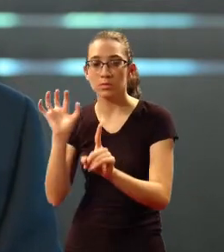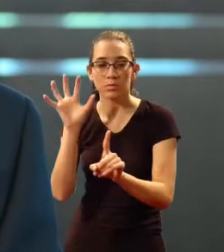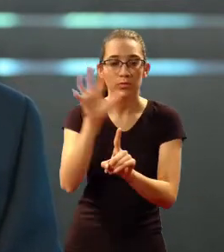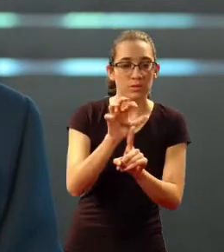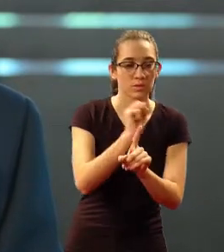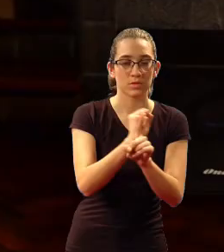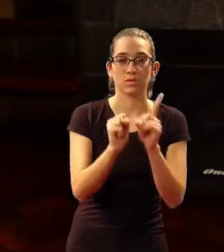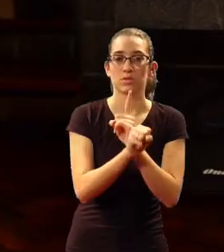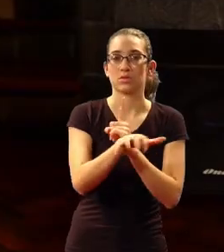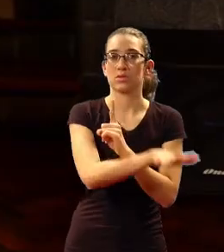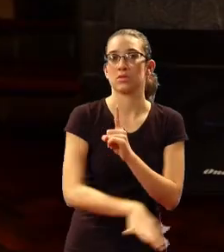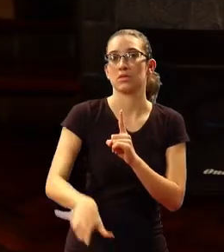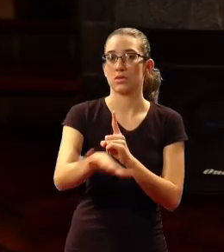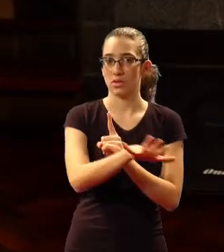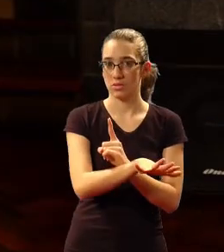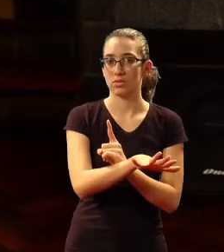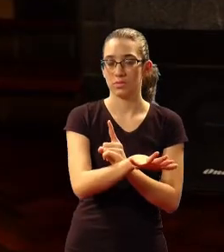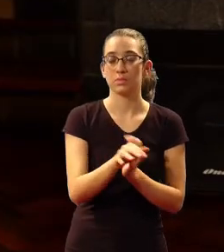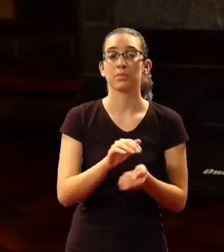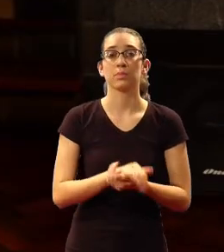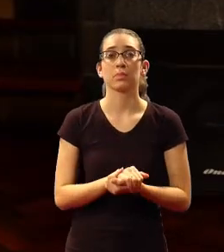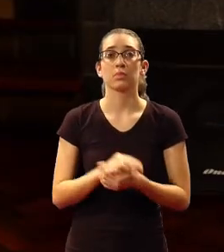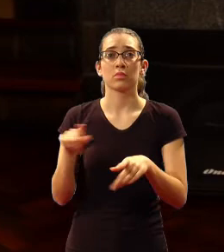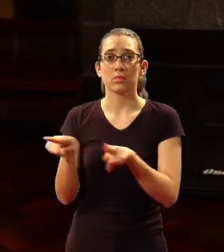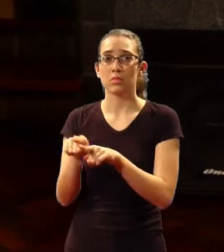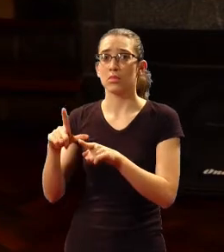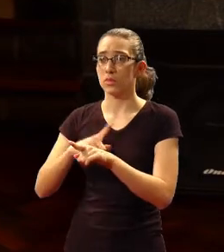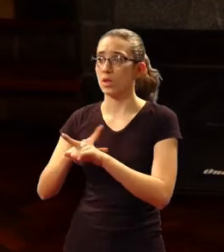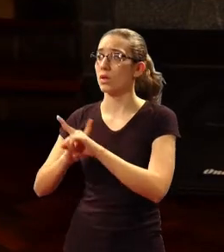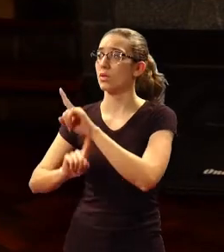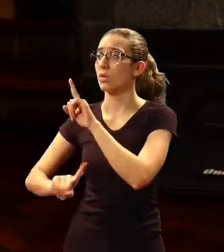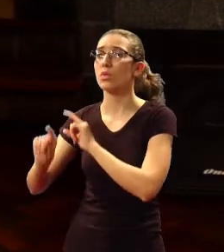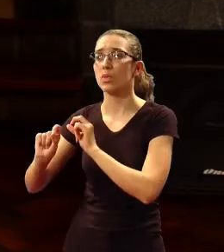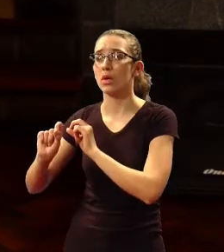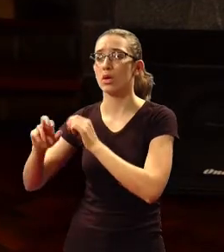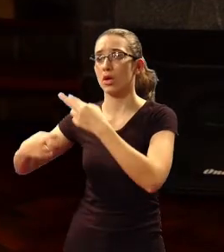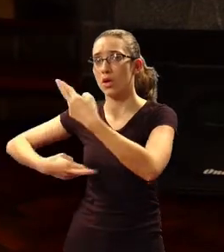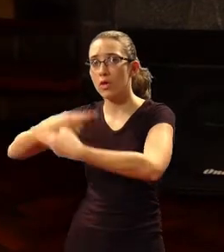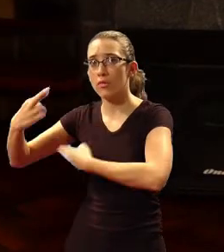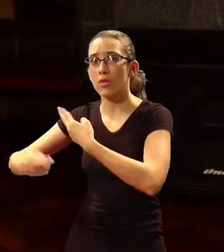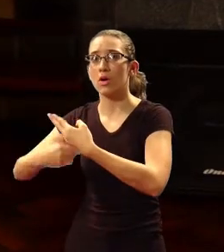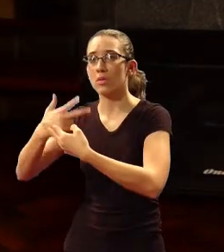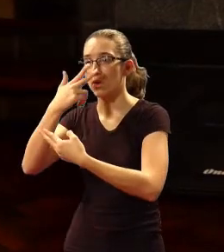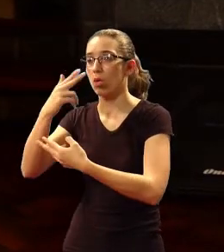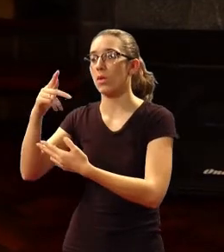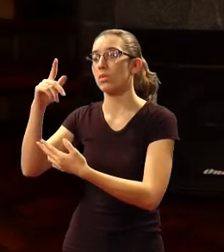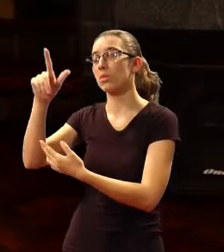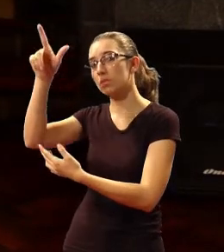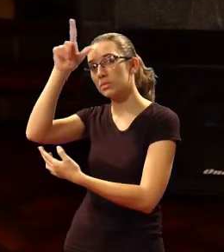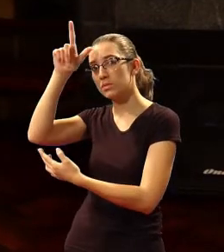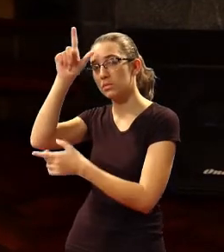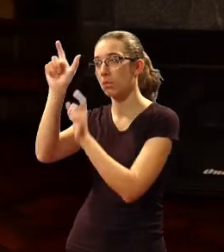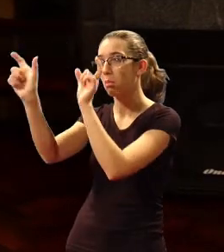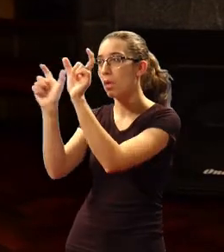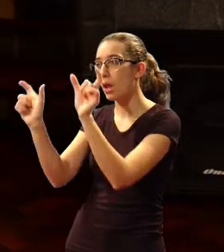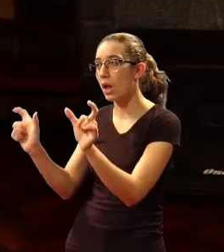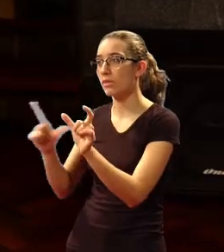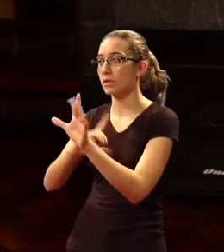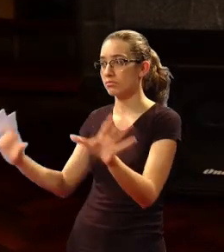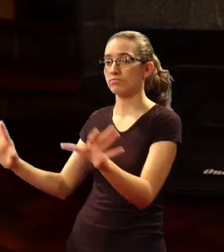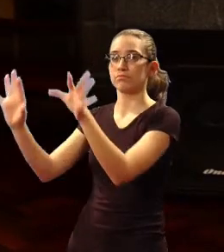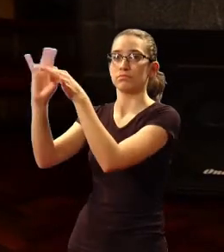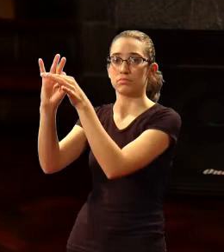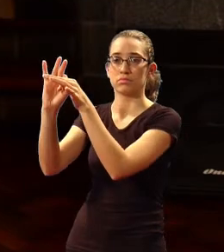da sociedade. As contribuições inevitáveis também da reforma, a unificação do dialeto alemão, por